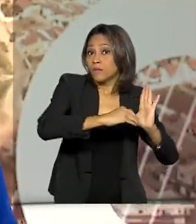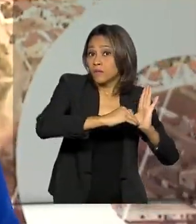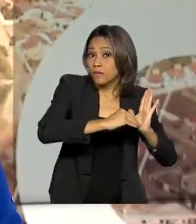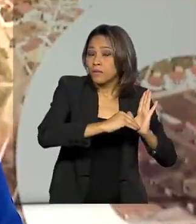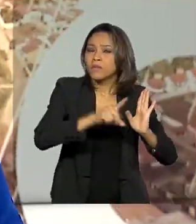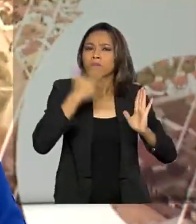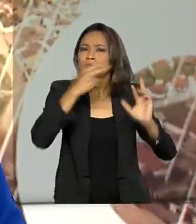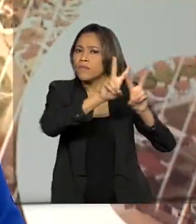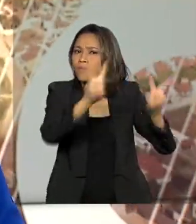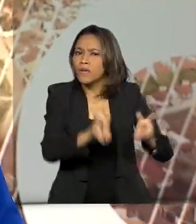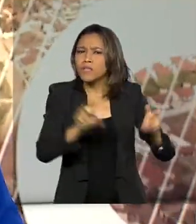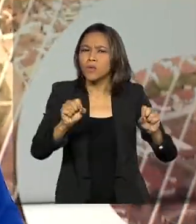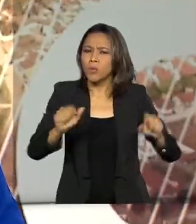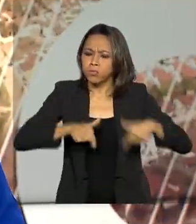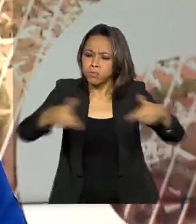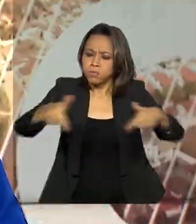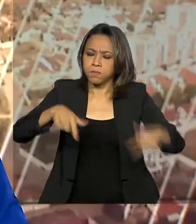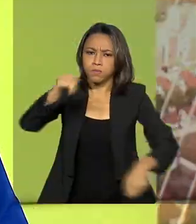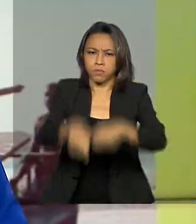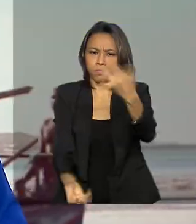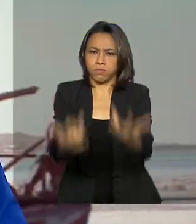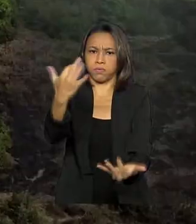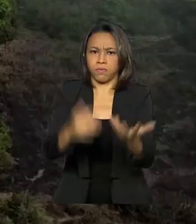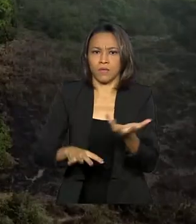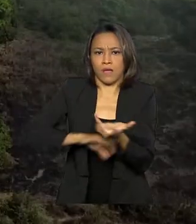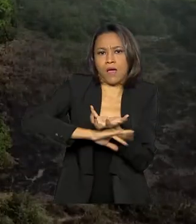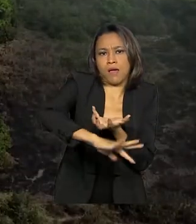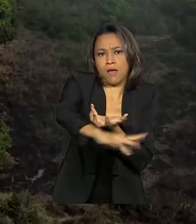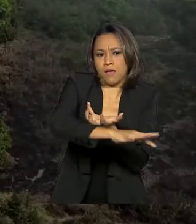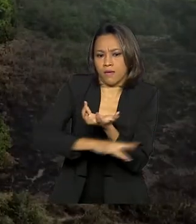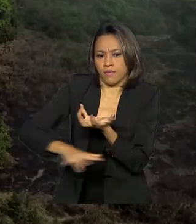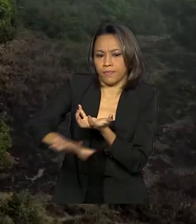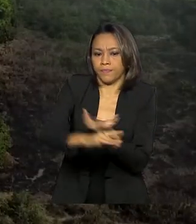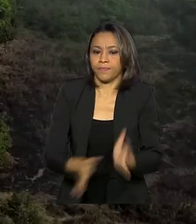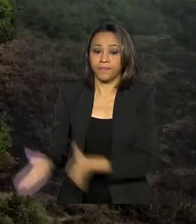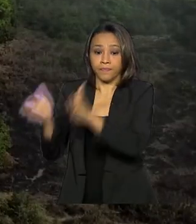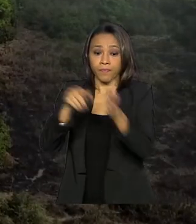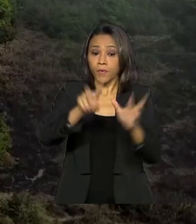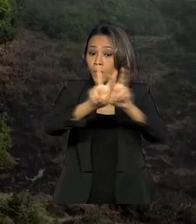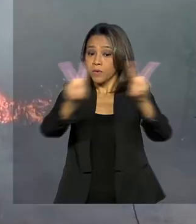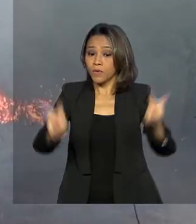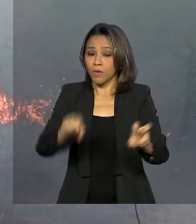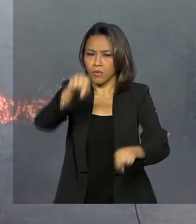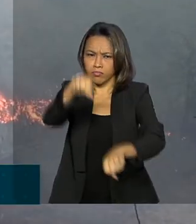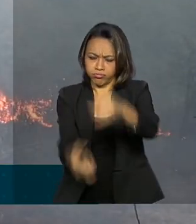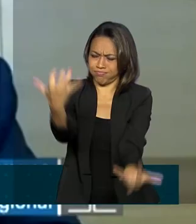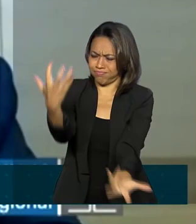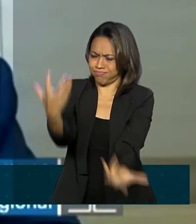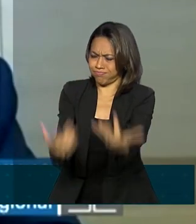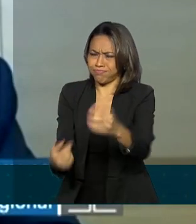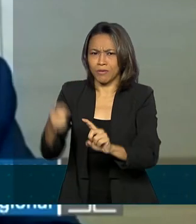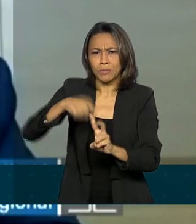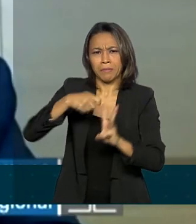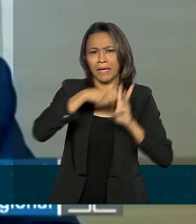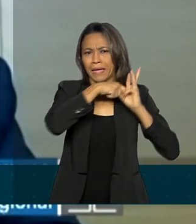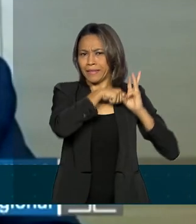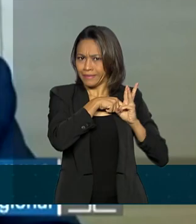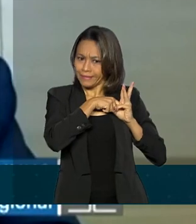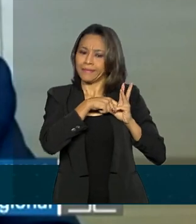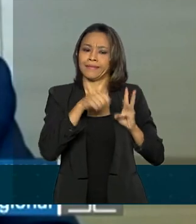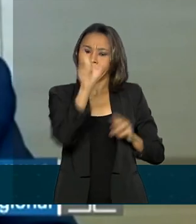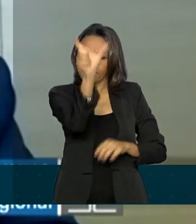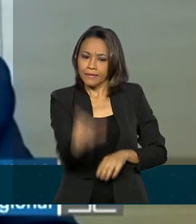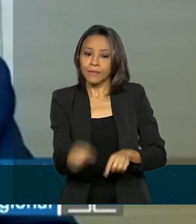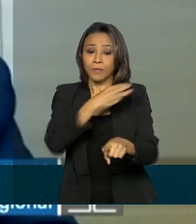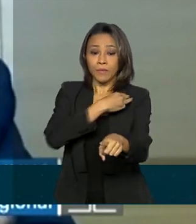de enfrentamento aos incêndios no Pantanal é sobre os incêndios que afetaram o Pantanal nos últimos meses o ministro